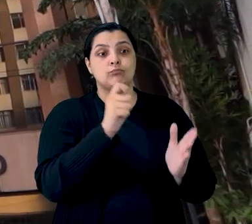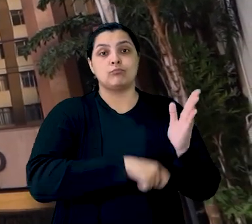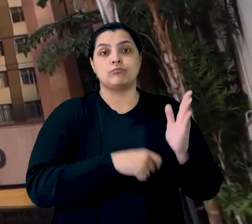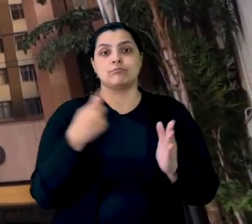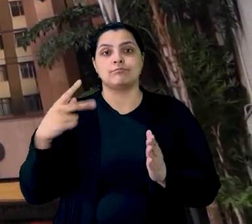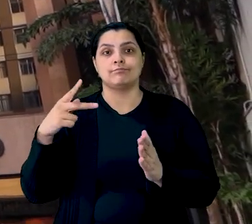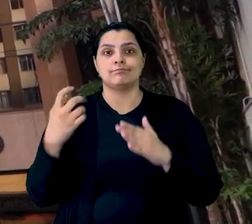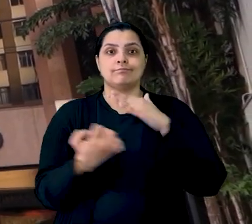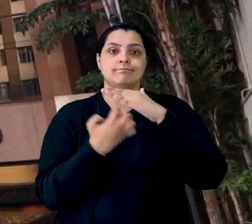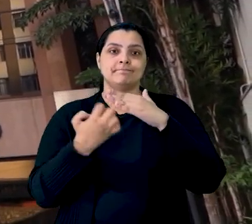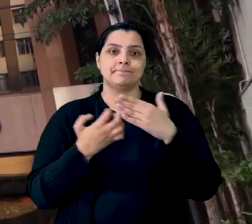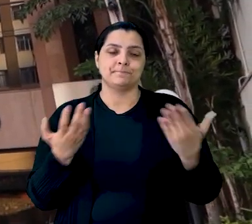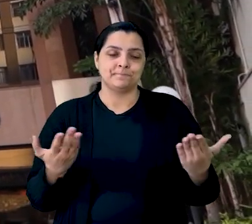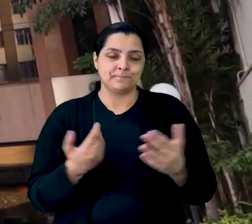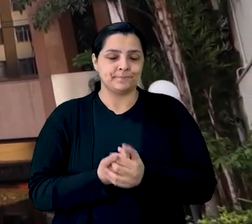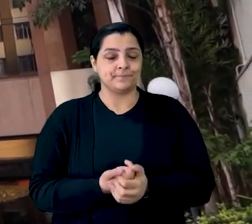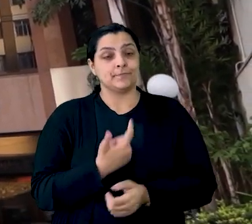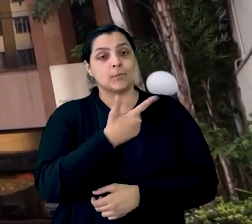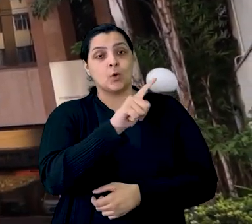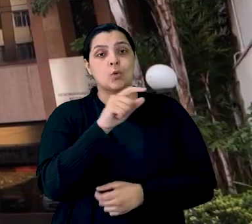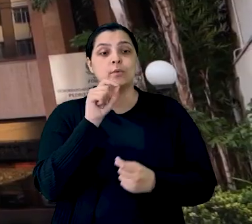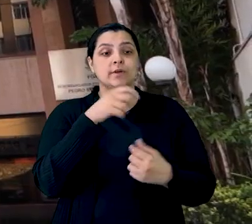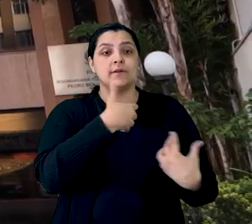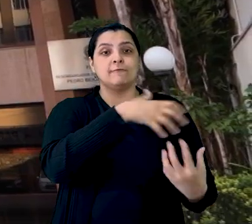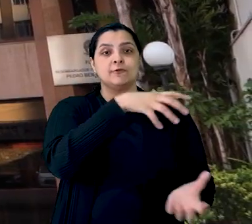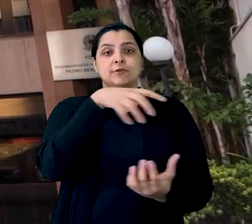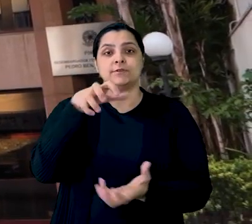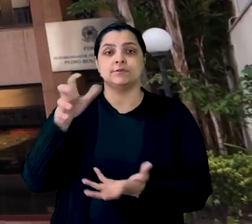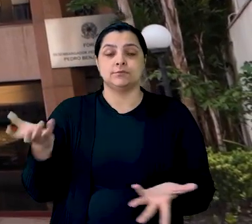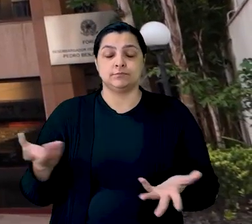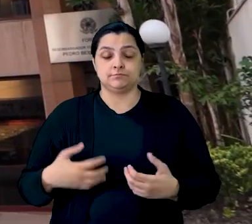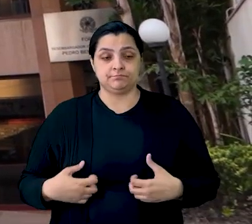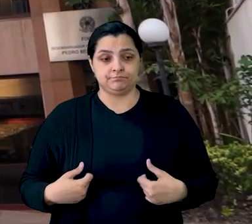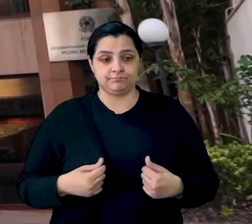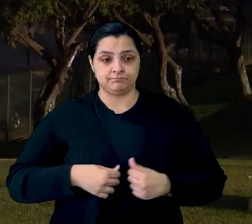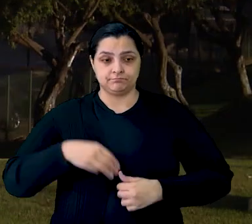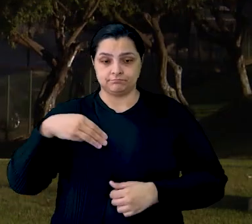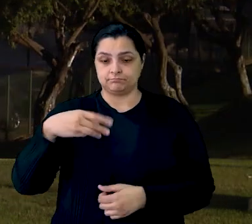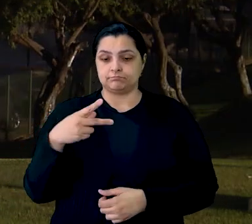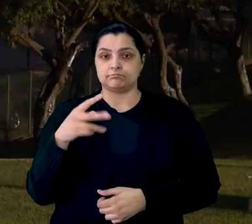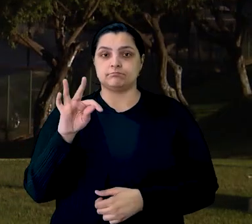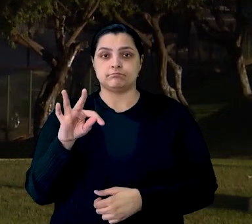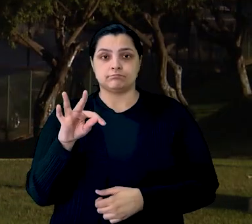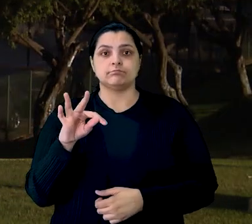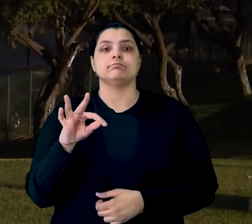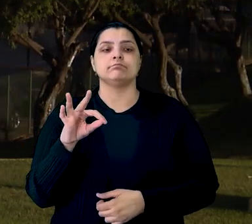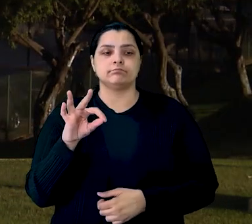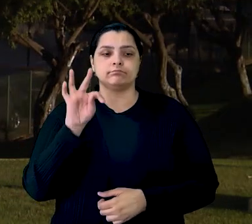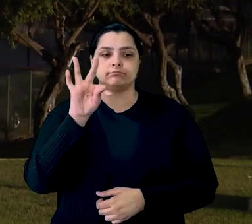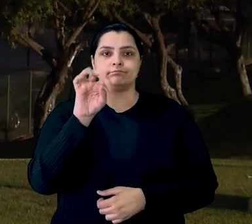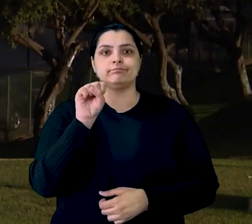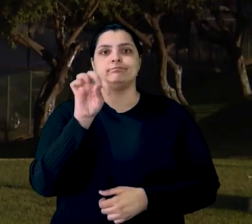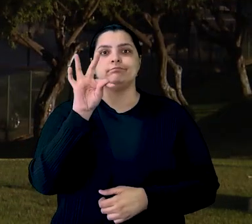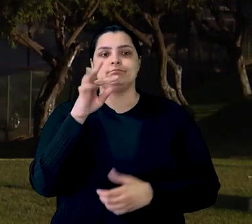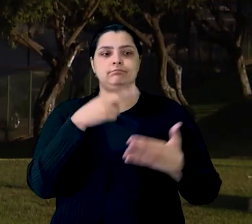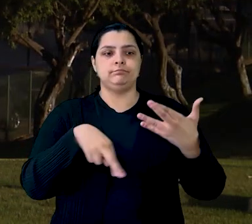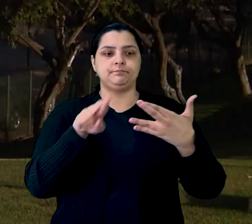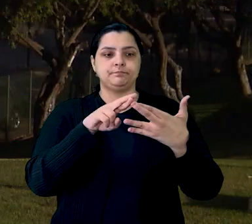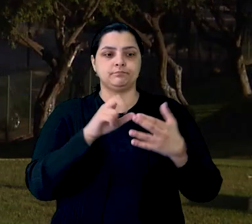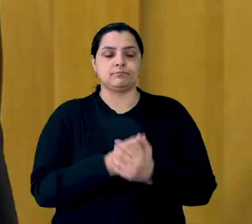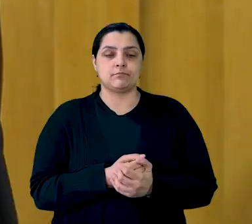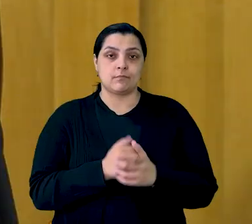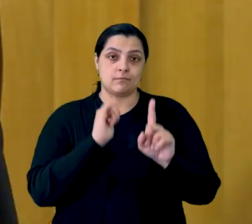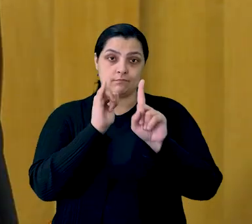terceiros contratados pela própria agroindústria ou pelos fornecedores de cana-de-açúcar. O MPT, então, recorreu ao Tribunal Superior